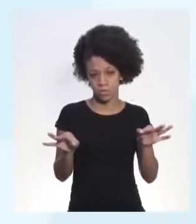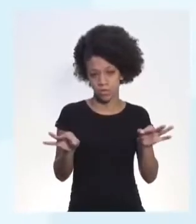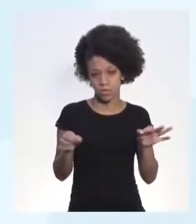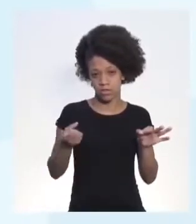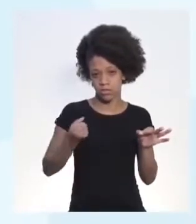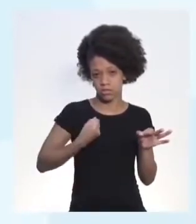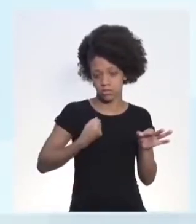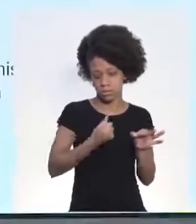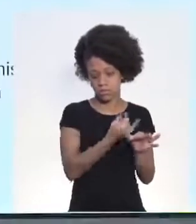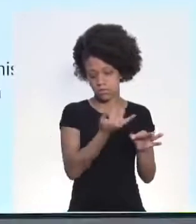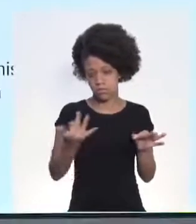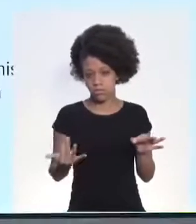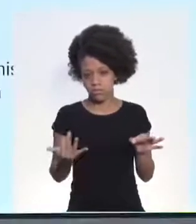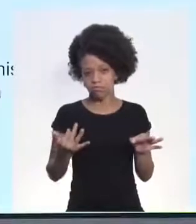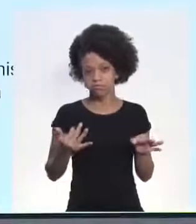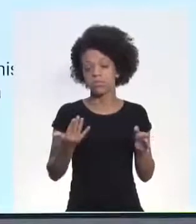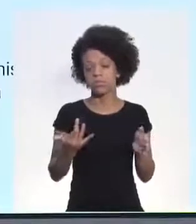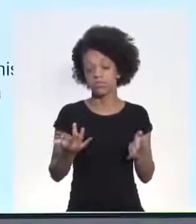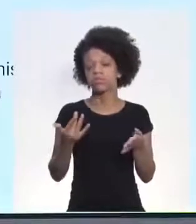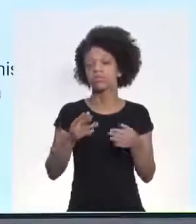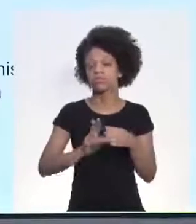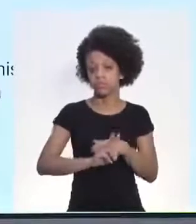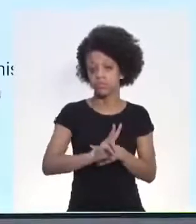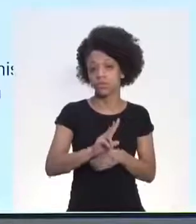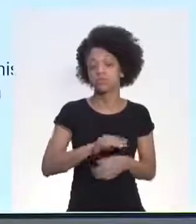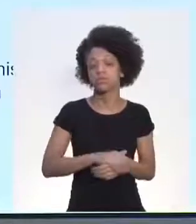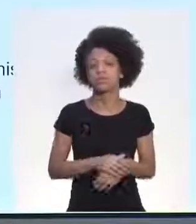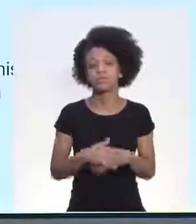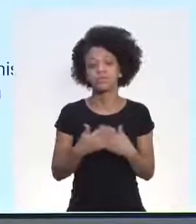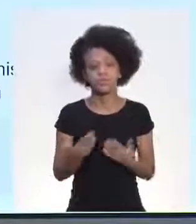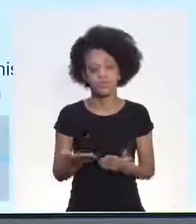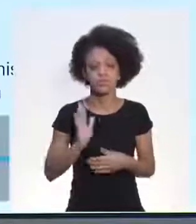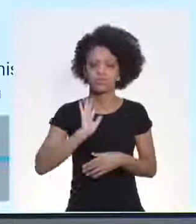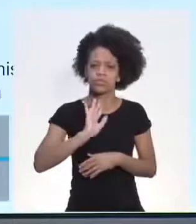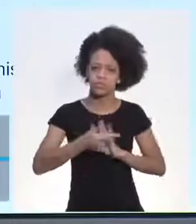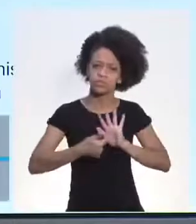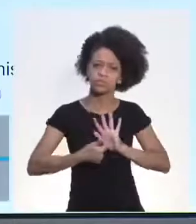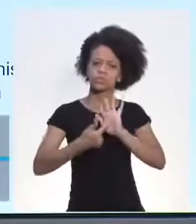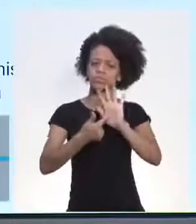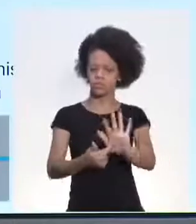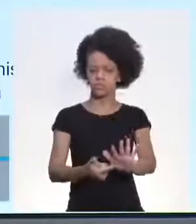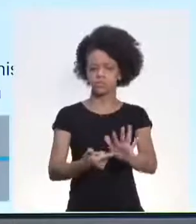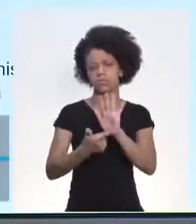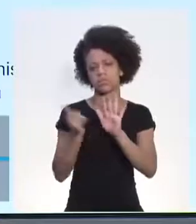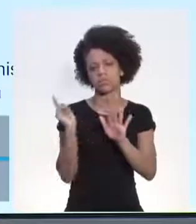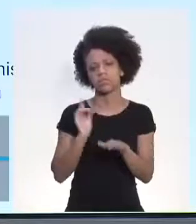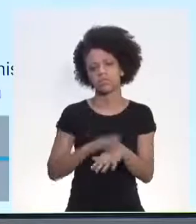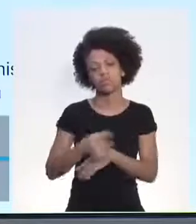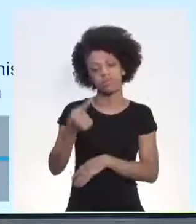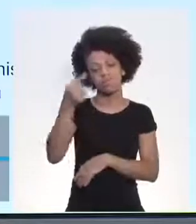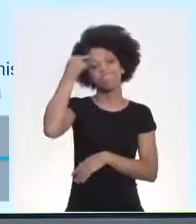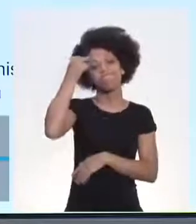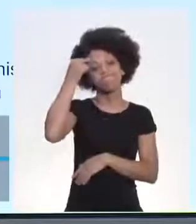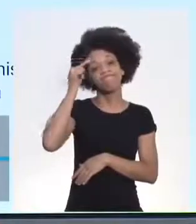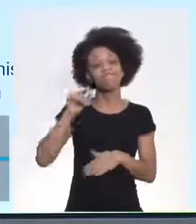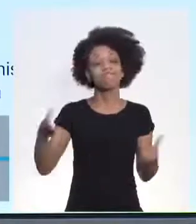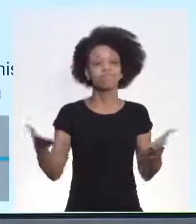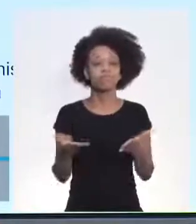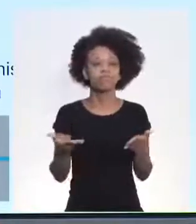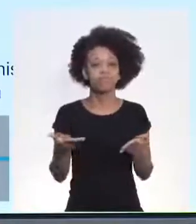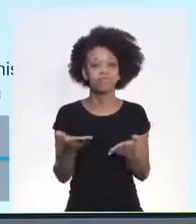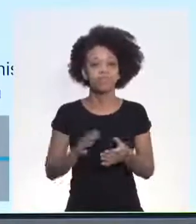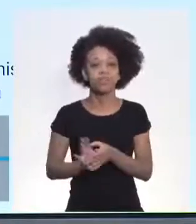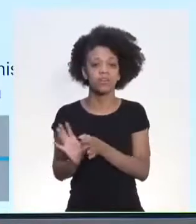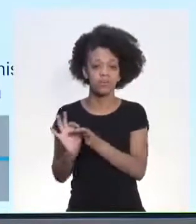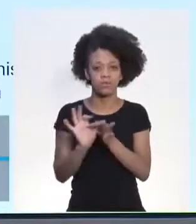e operações com esses valores. Então a história nós já trazemos, nós já falamos. A ideia hoje aí é trazer relacionada a